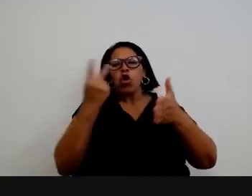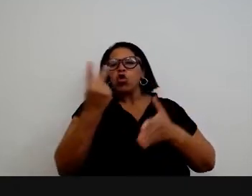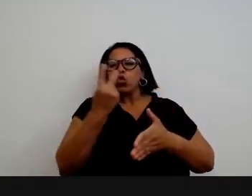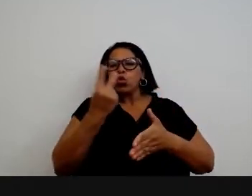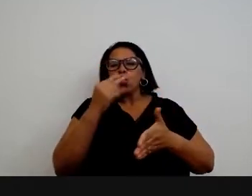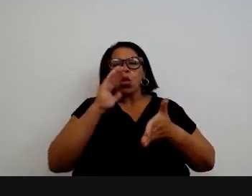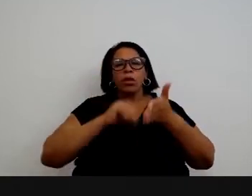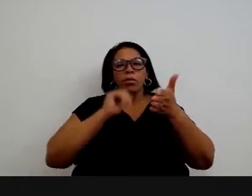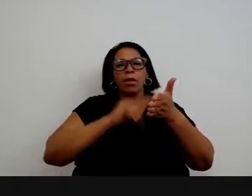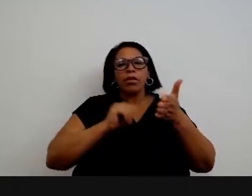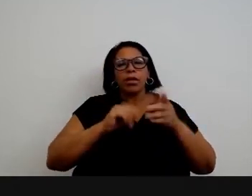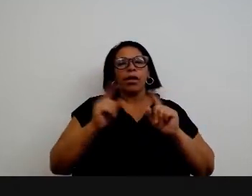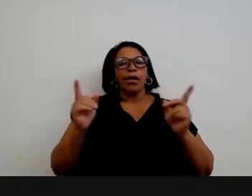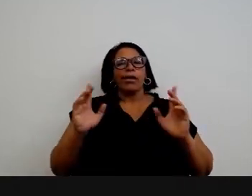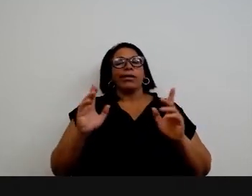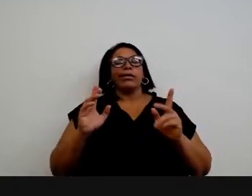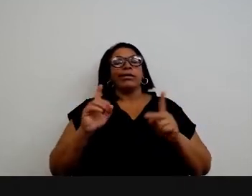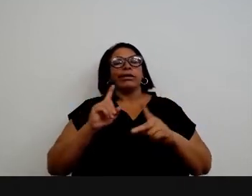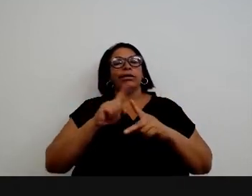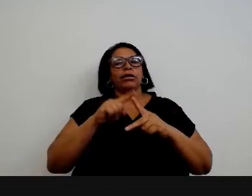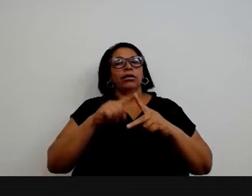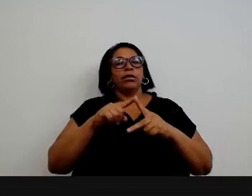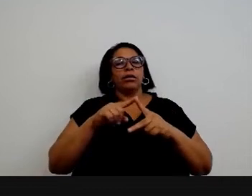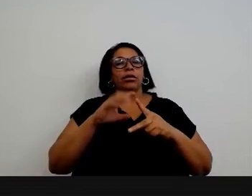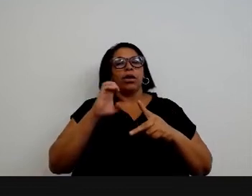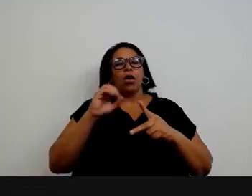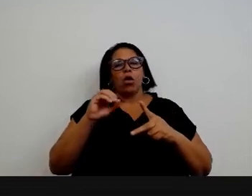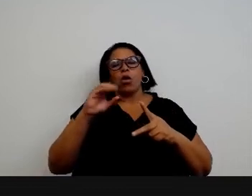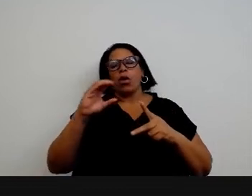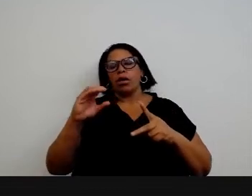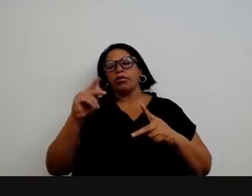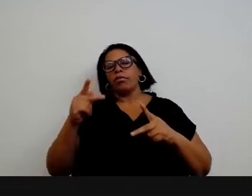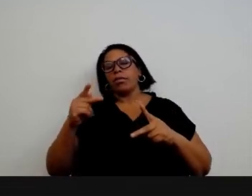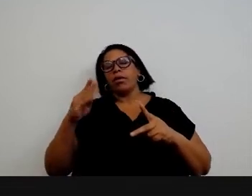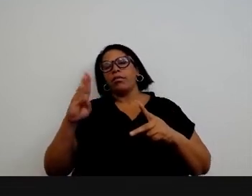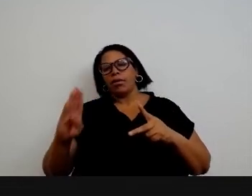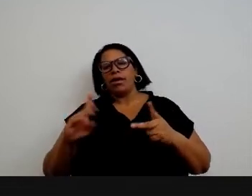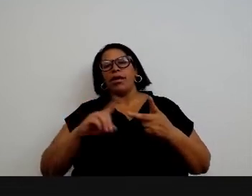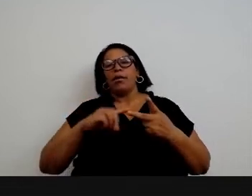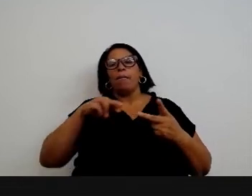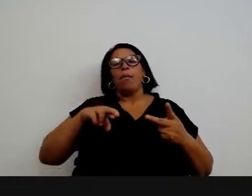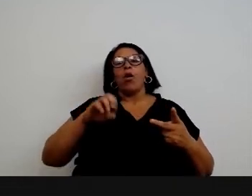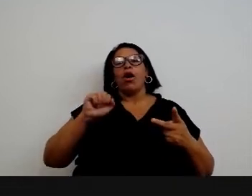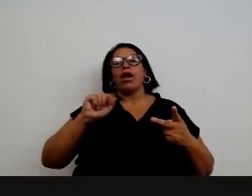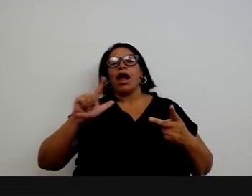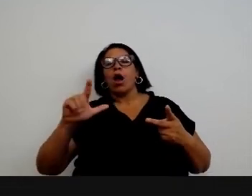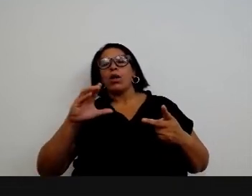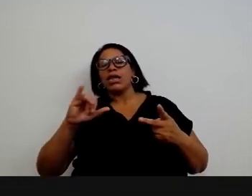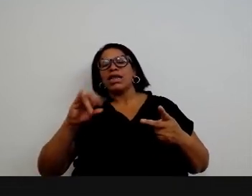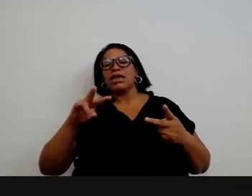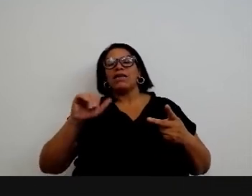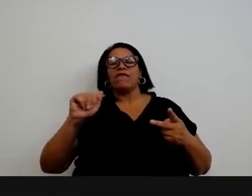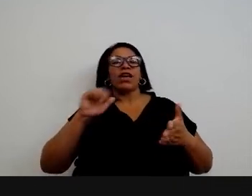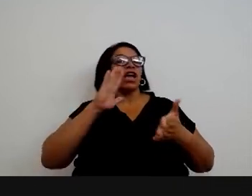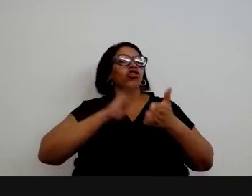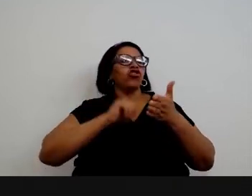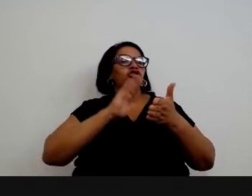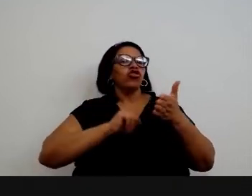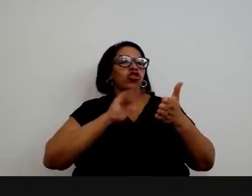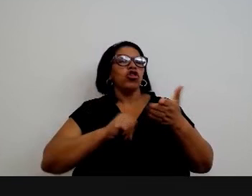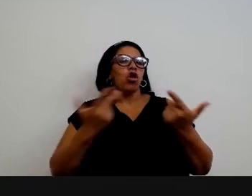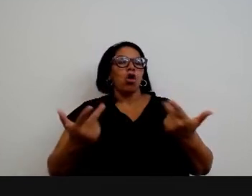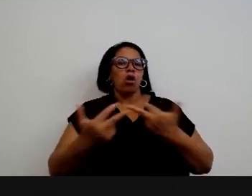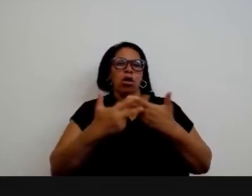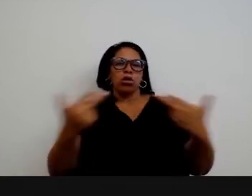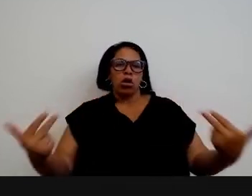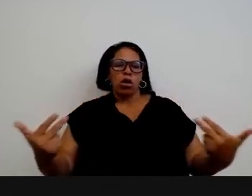estariam a serviço de um regime não democrático, que era o SPB e Educação Moral e Cívica. Por que tirar? Por que culpar